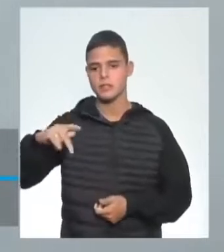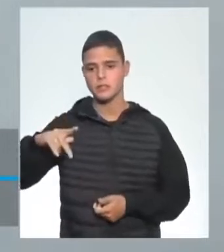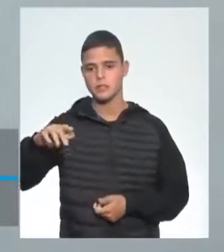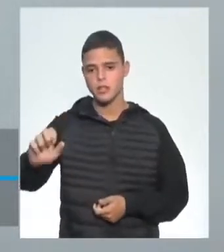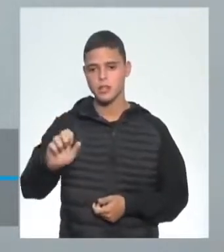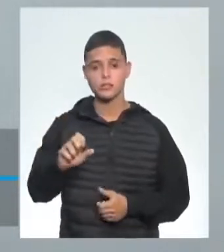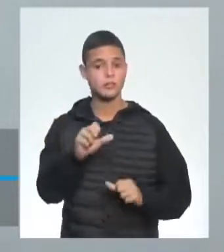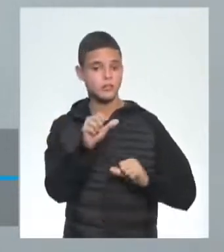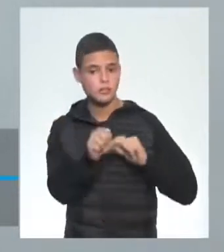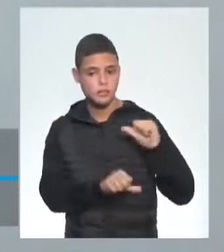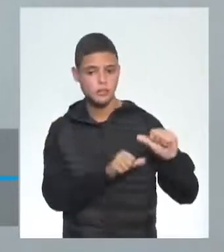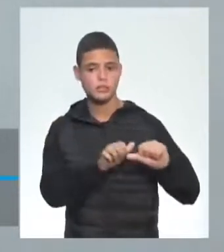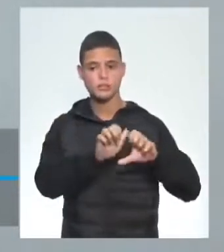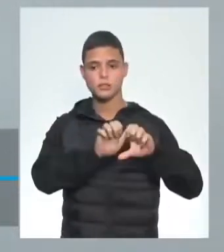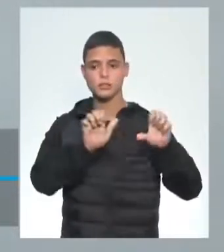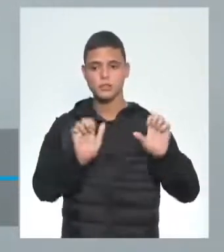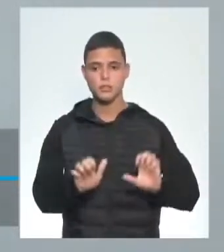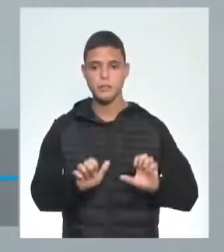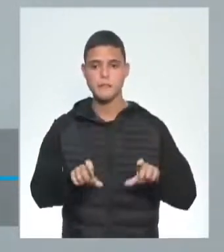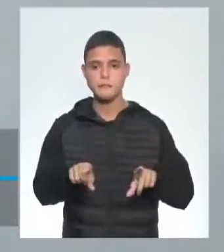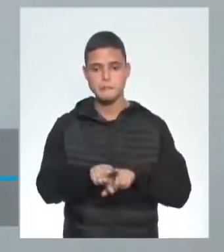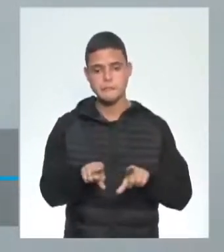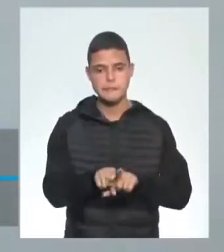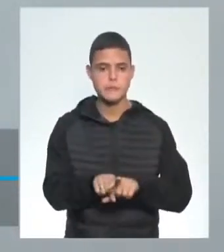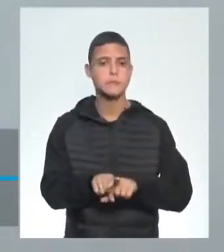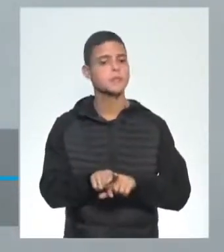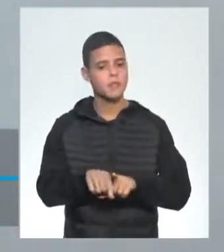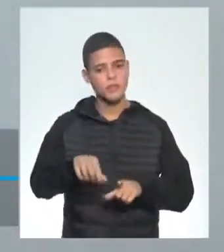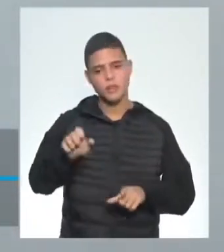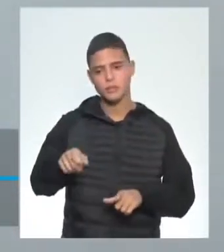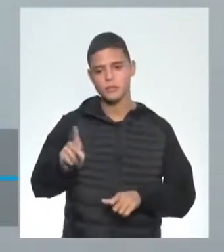a infraestrutura. O Eric falou